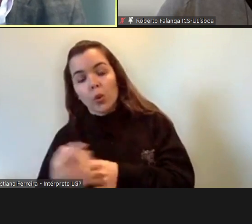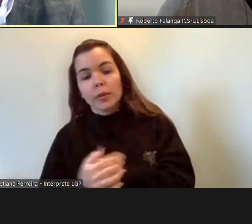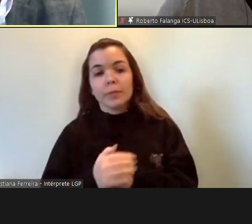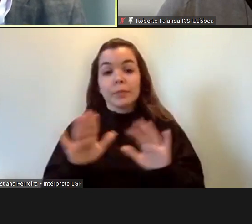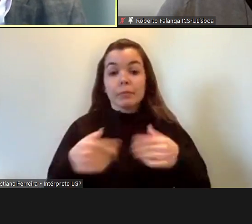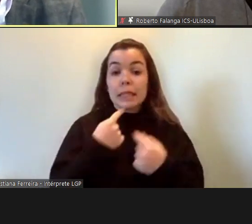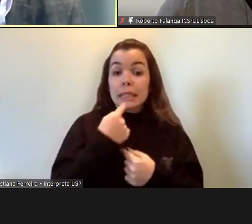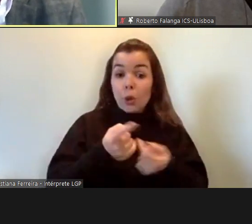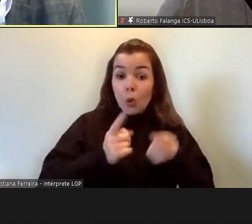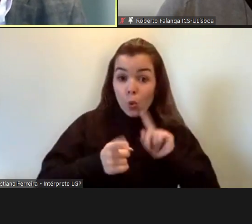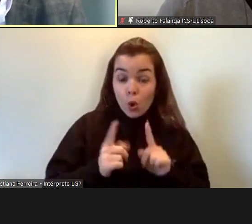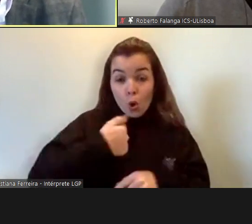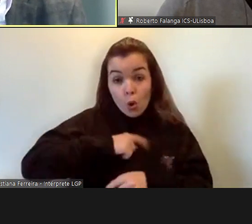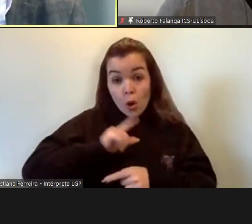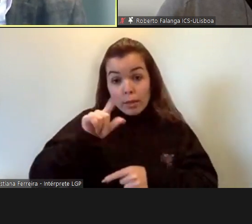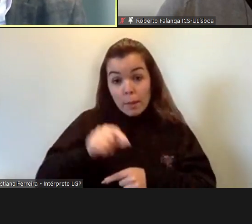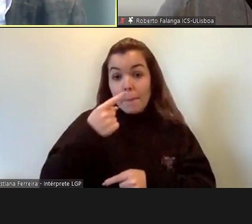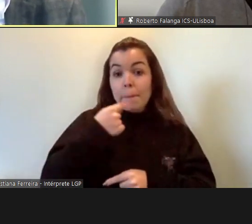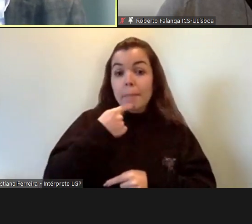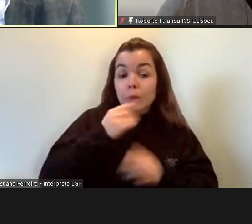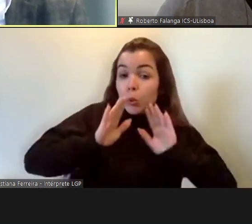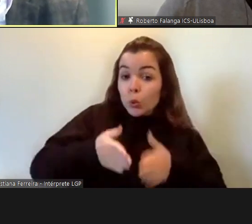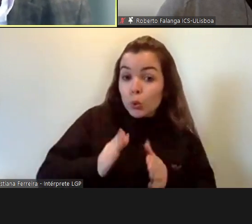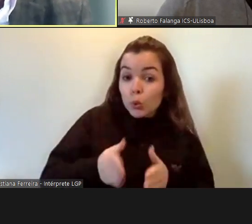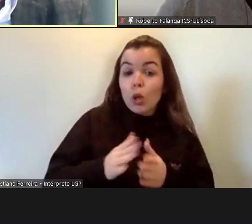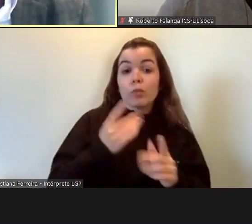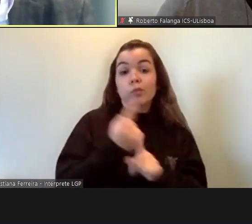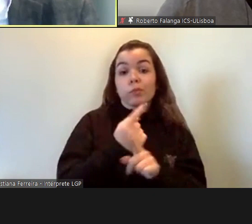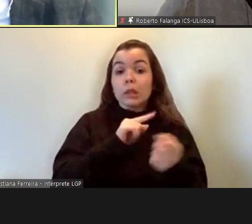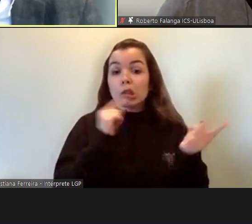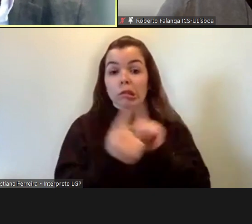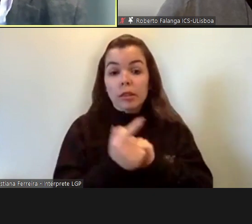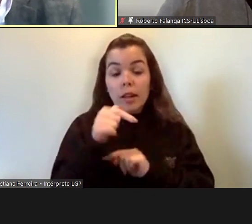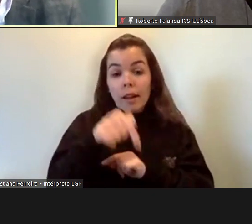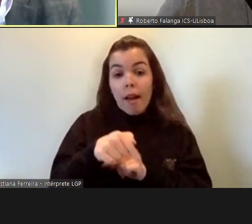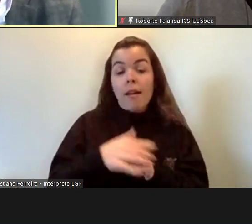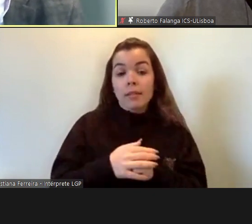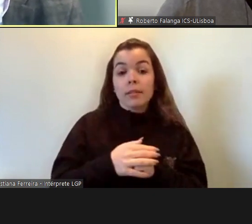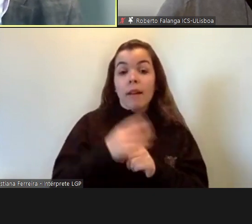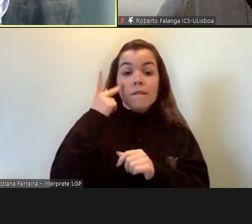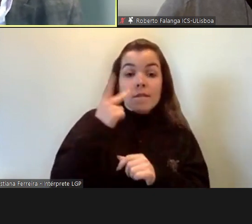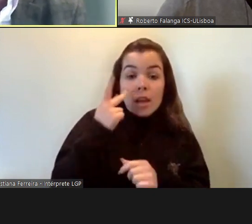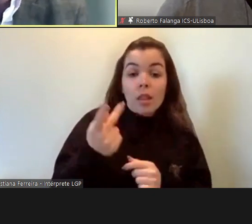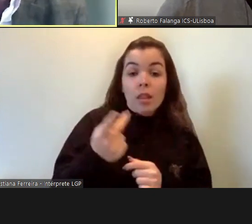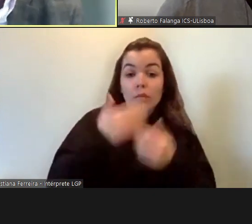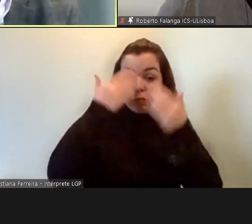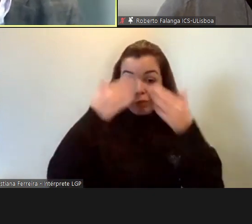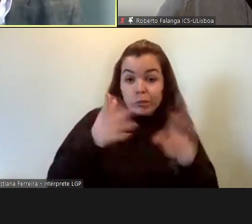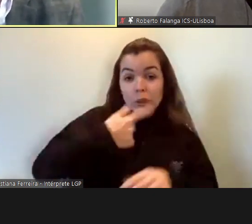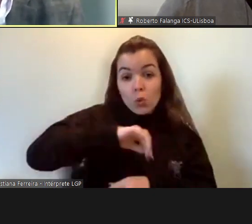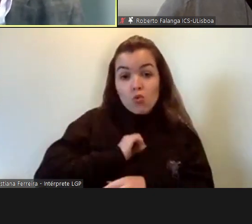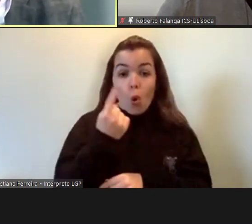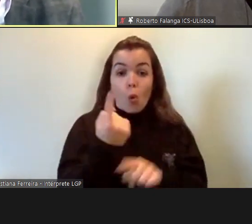dizer, nós também temos que perceber que temos contradições inerentes na nossa própria vida democrática. Eu acho que uma das coisas